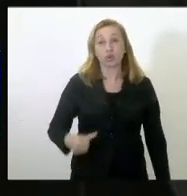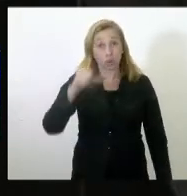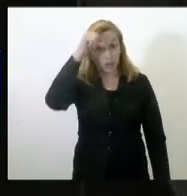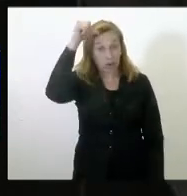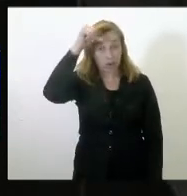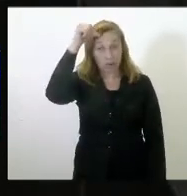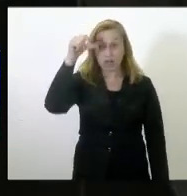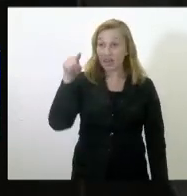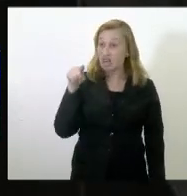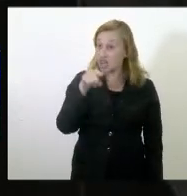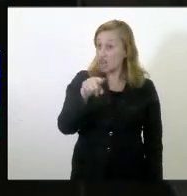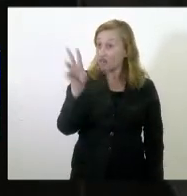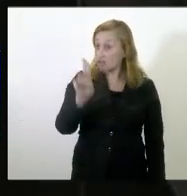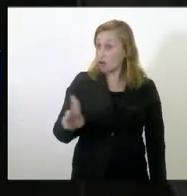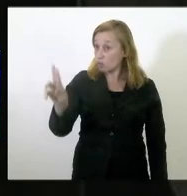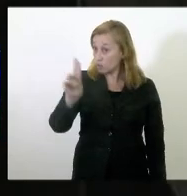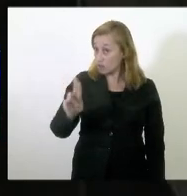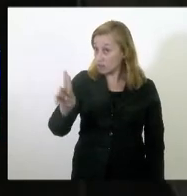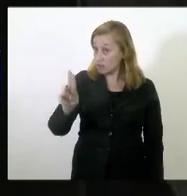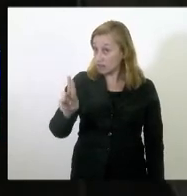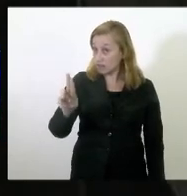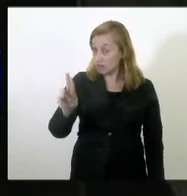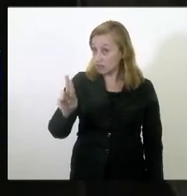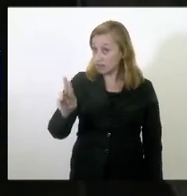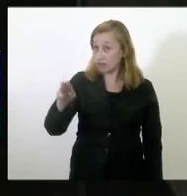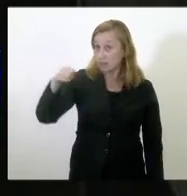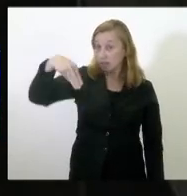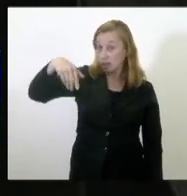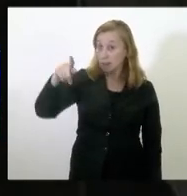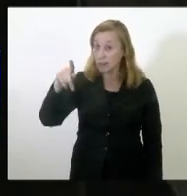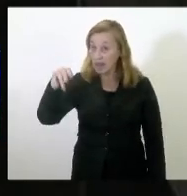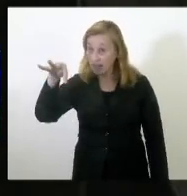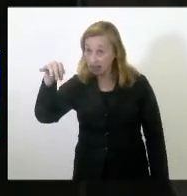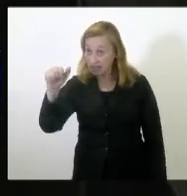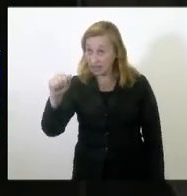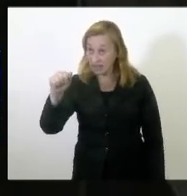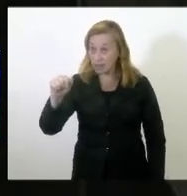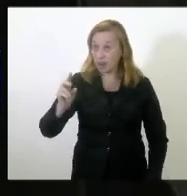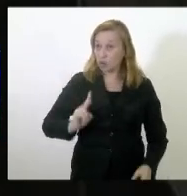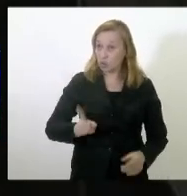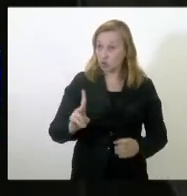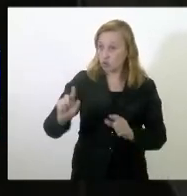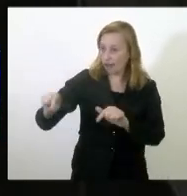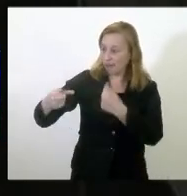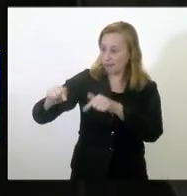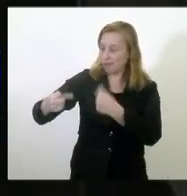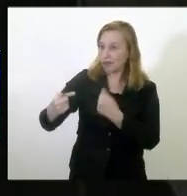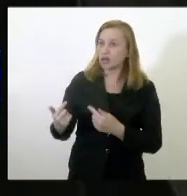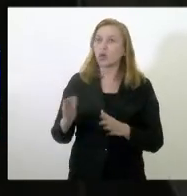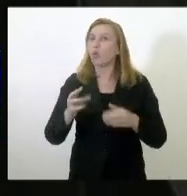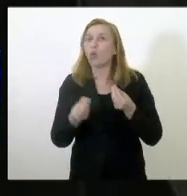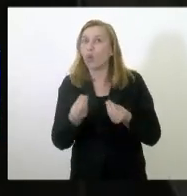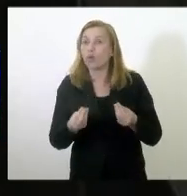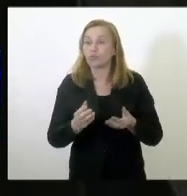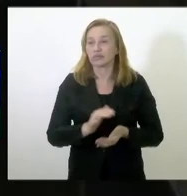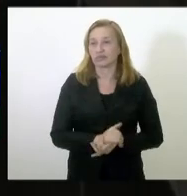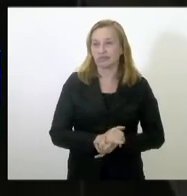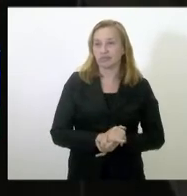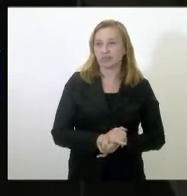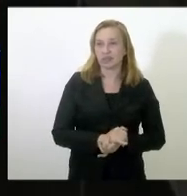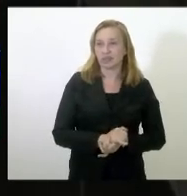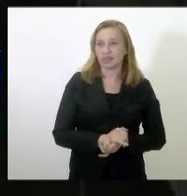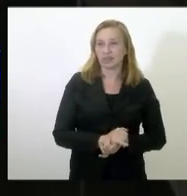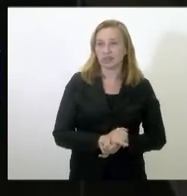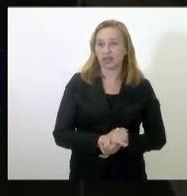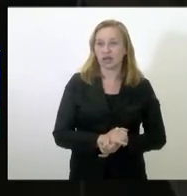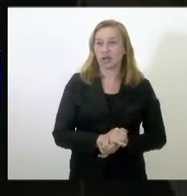que ele vai utilizar da máquina, de alguma maneira, para continuar me atacando. De qual forma? Nas minhas